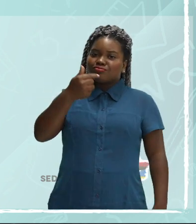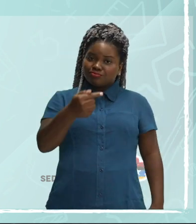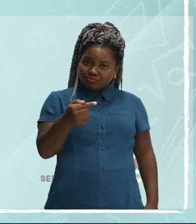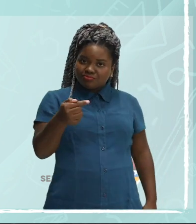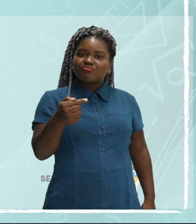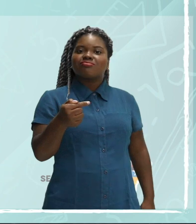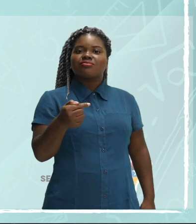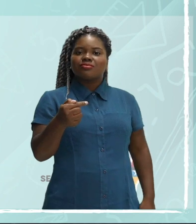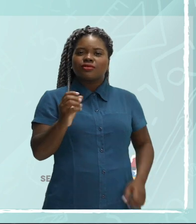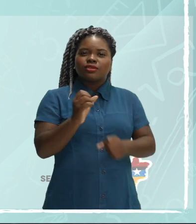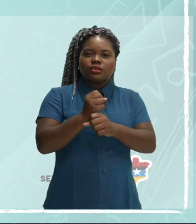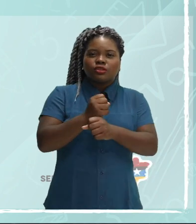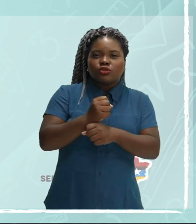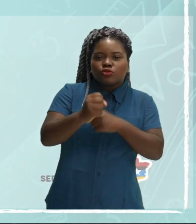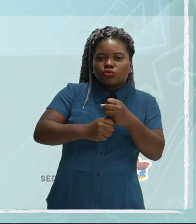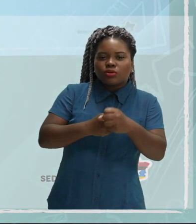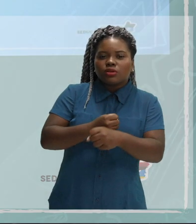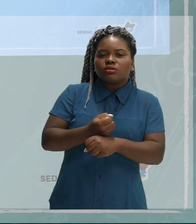precisamente em